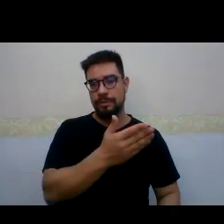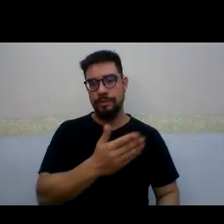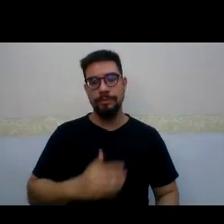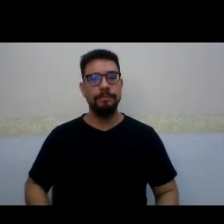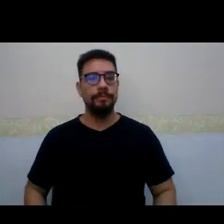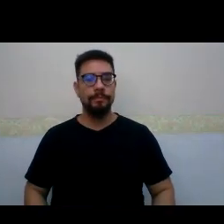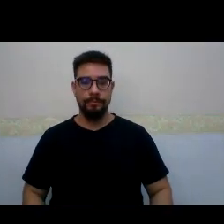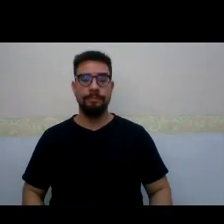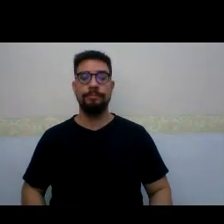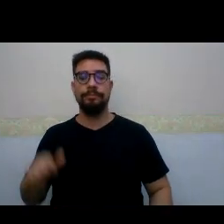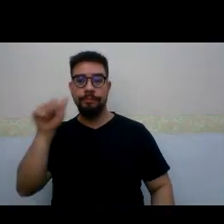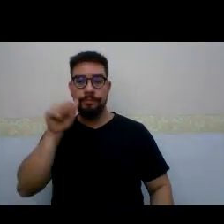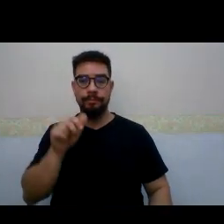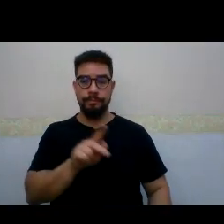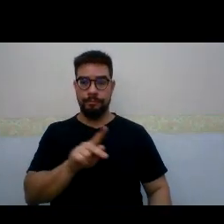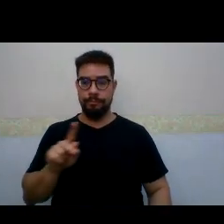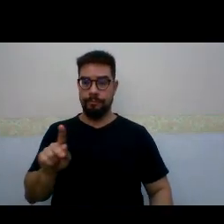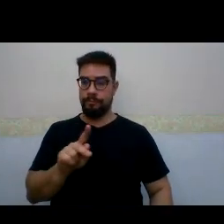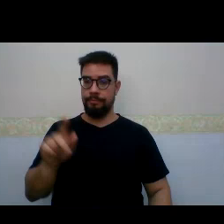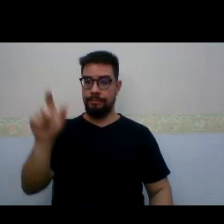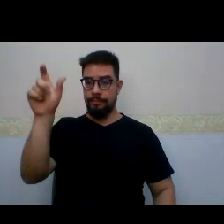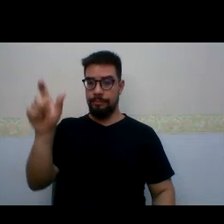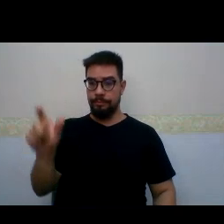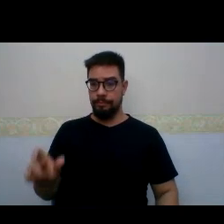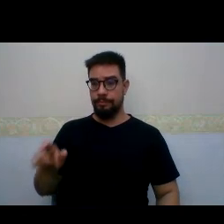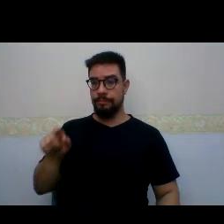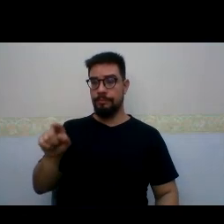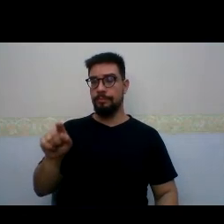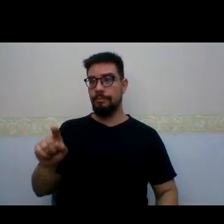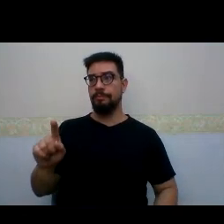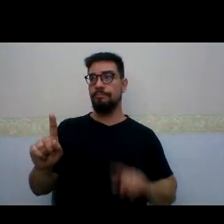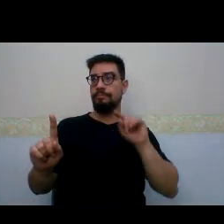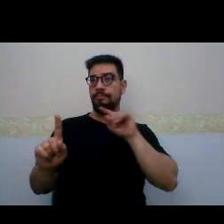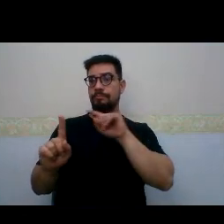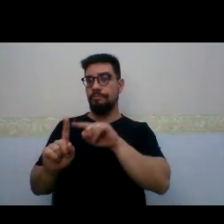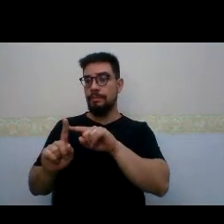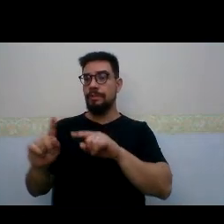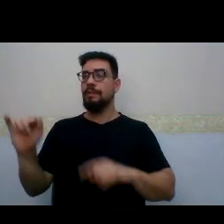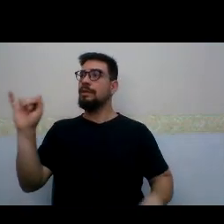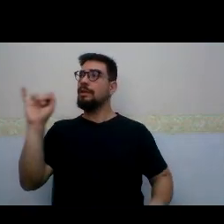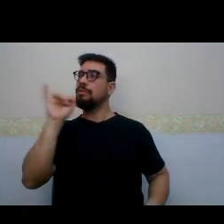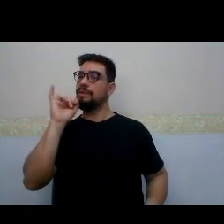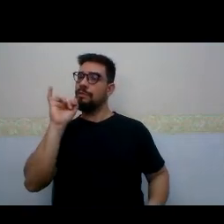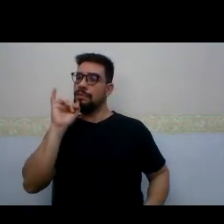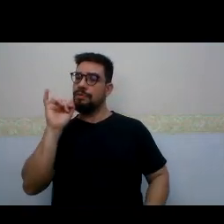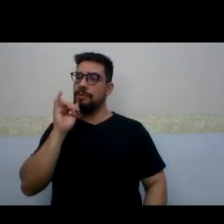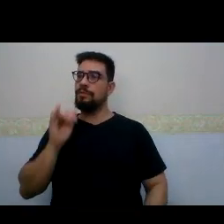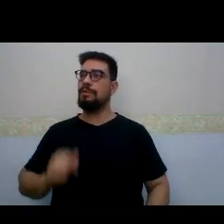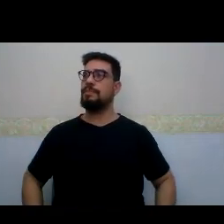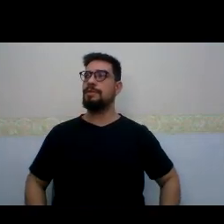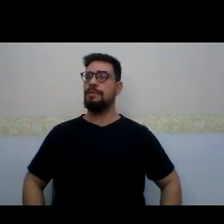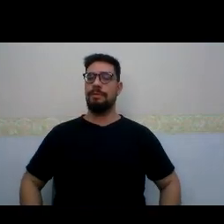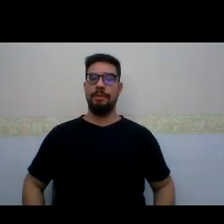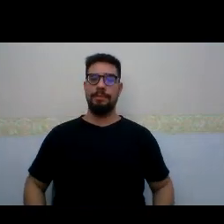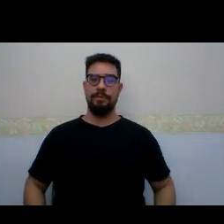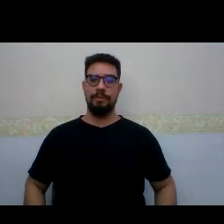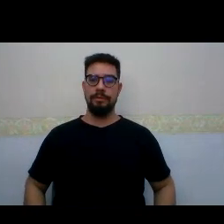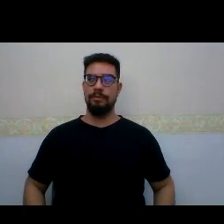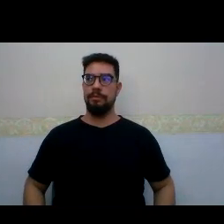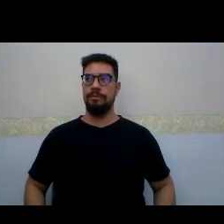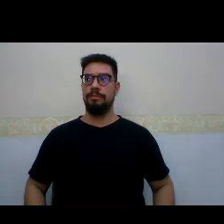deve ser o nosso alvo de exemplo, né, de reflexão nesse momento, de reflexão. Será que eu